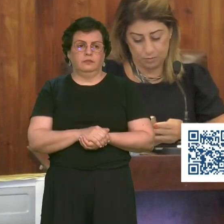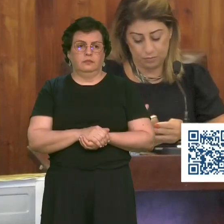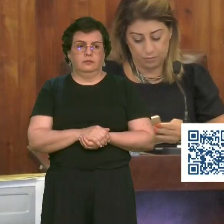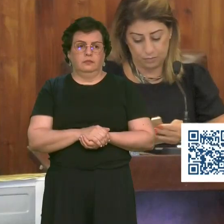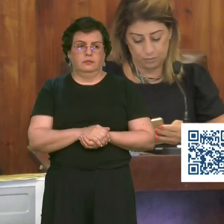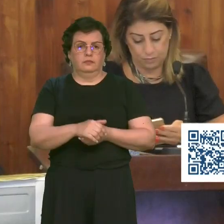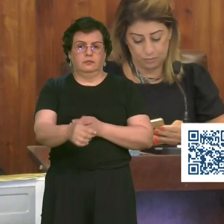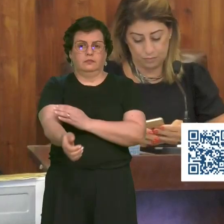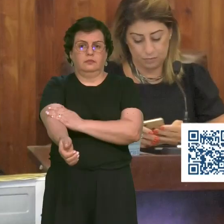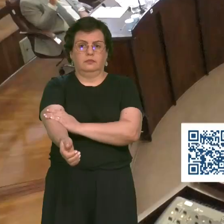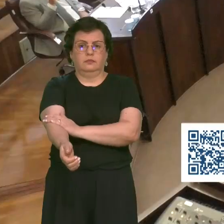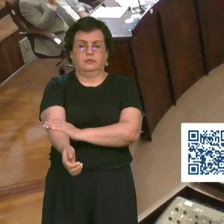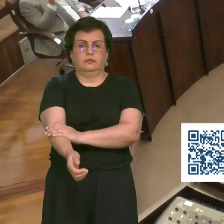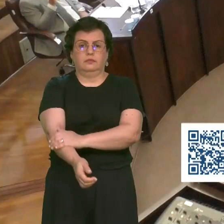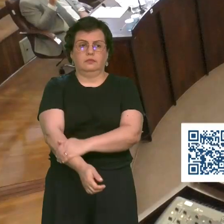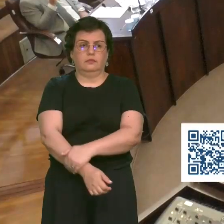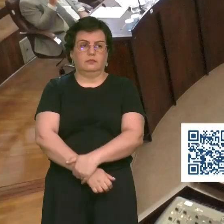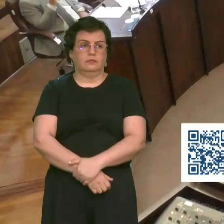requerimento